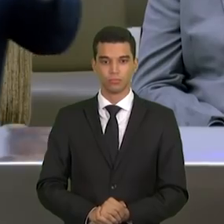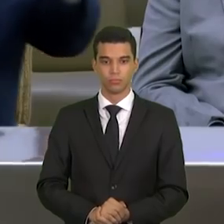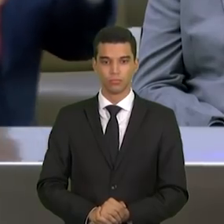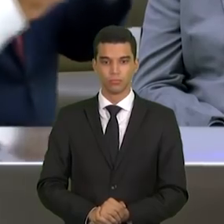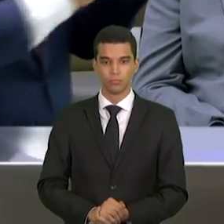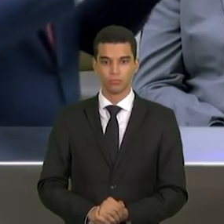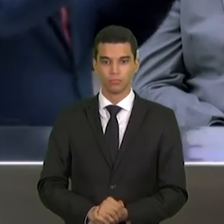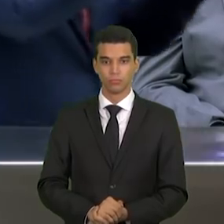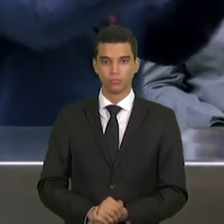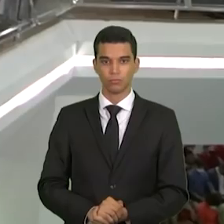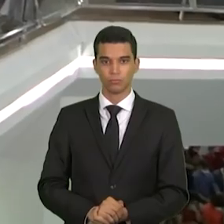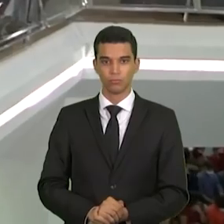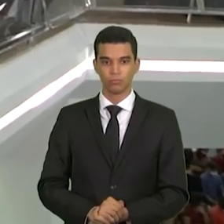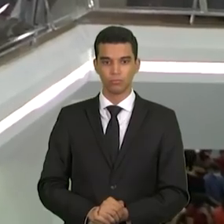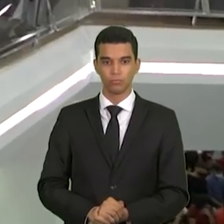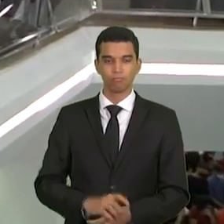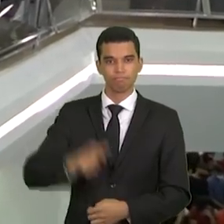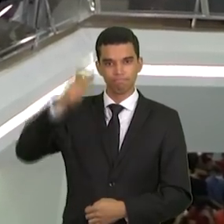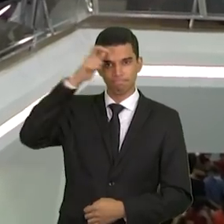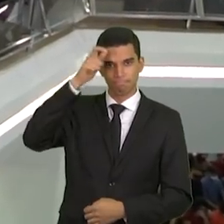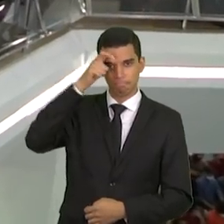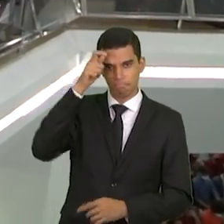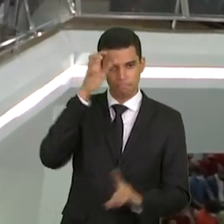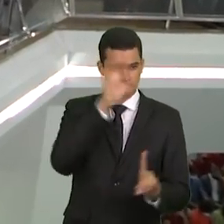Correntes estão sendo partidas.